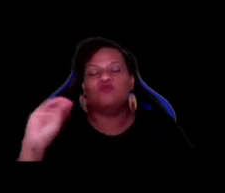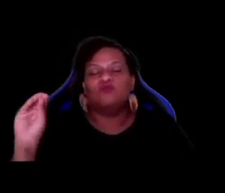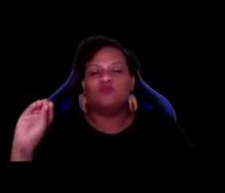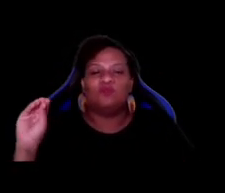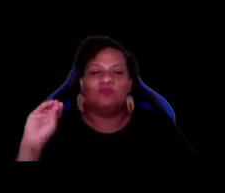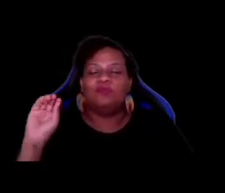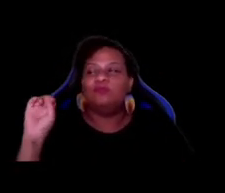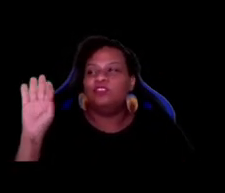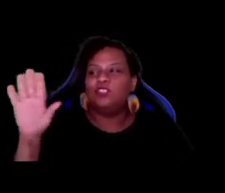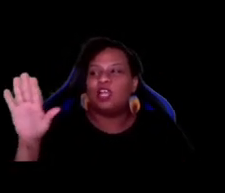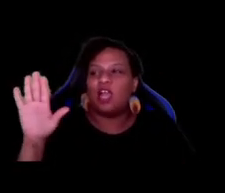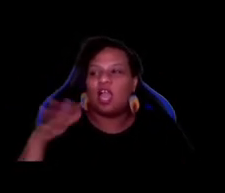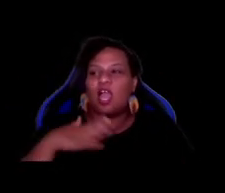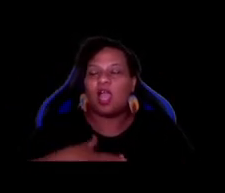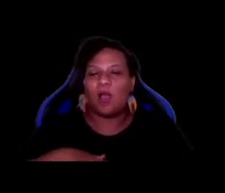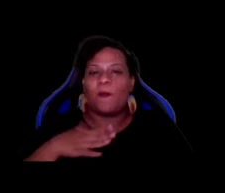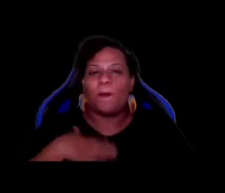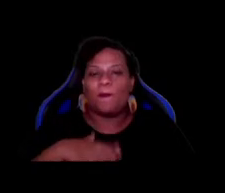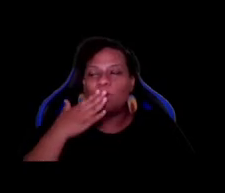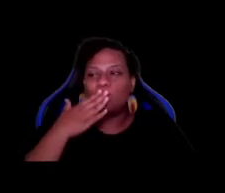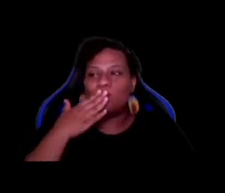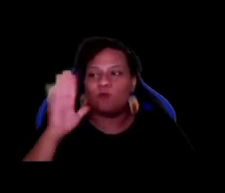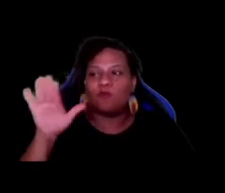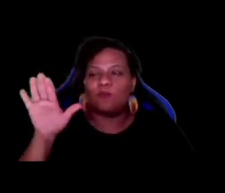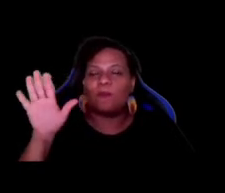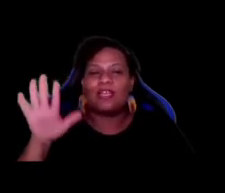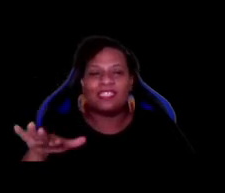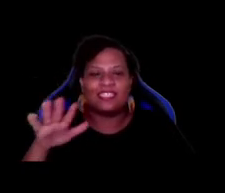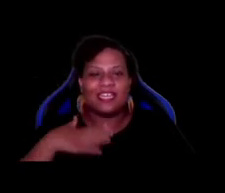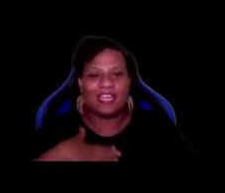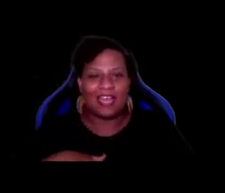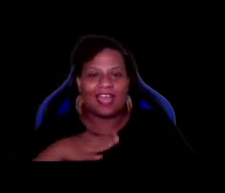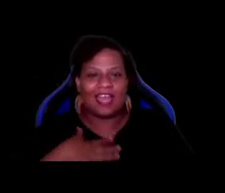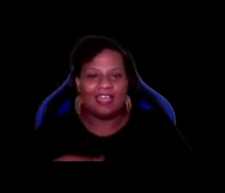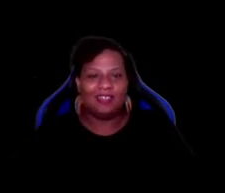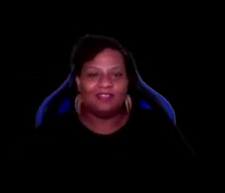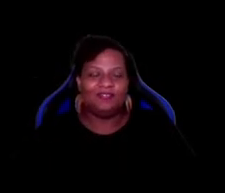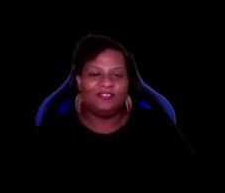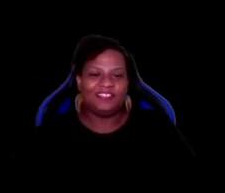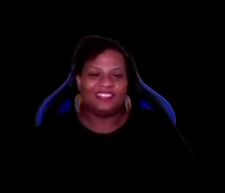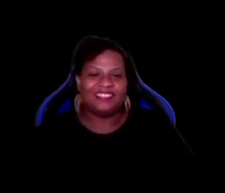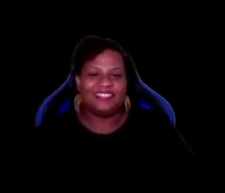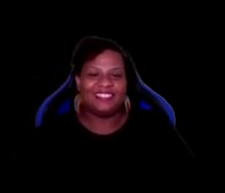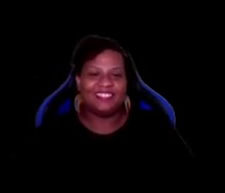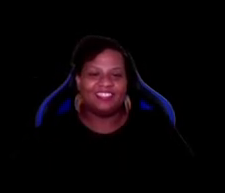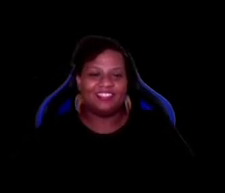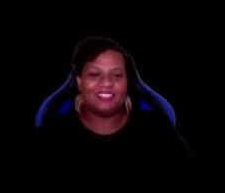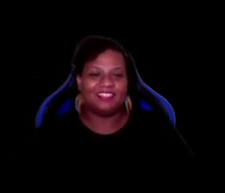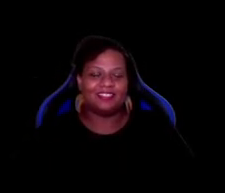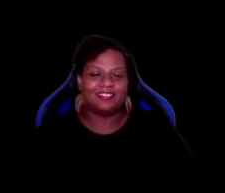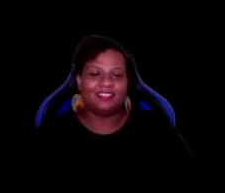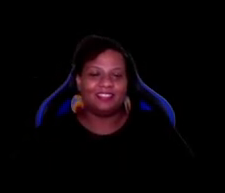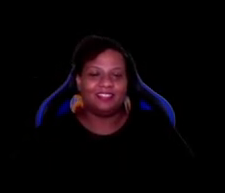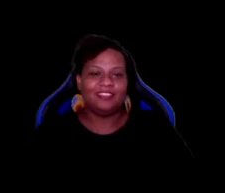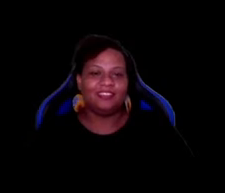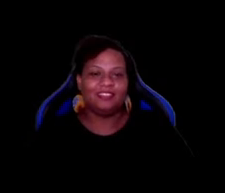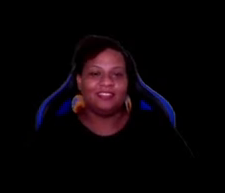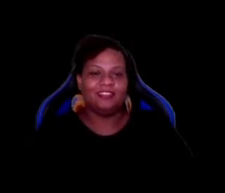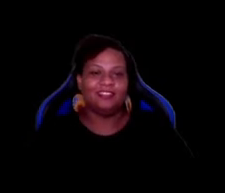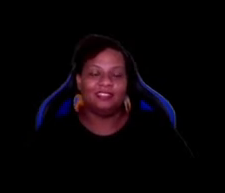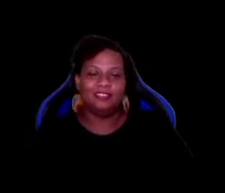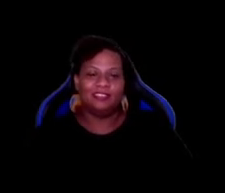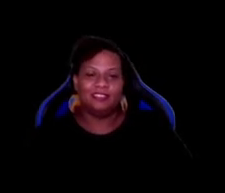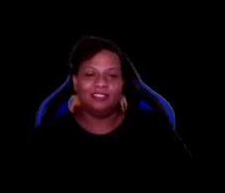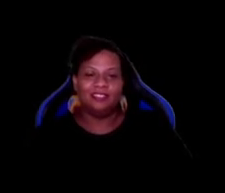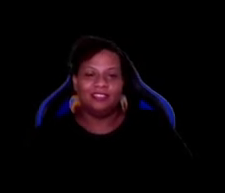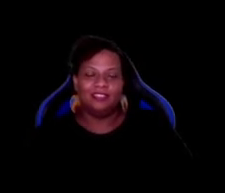para eles ficarem mais calmos, né? Mas a gente tem que ter, quando a gente encontra, eu sou